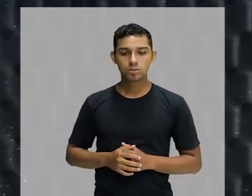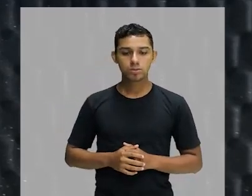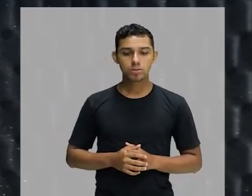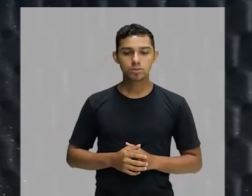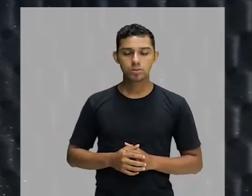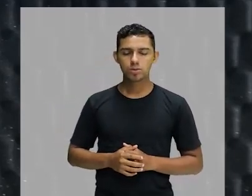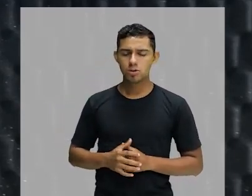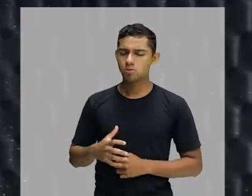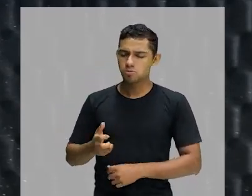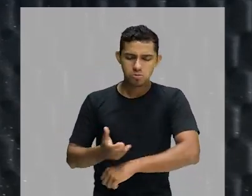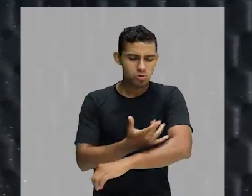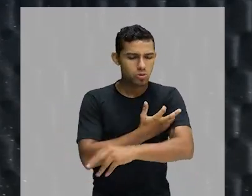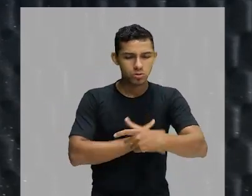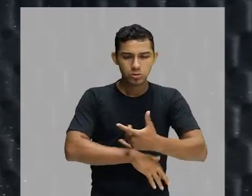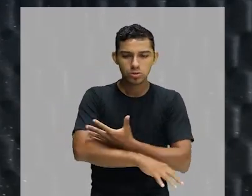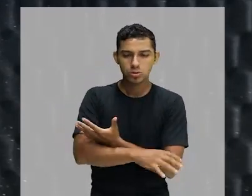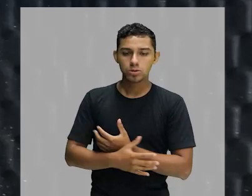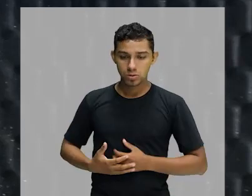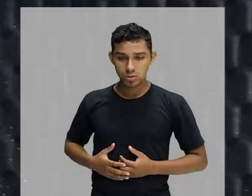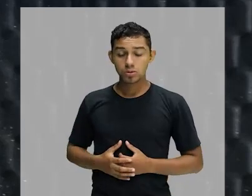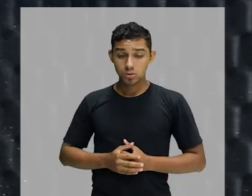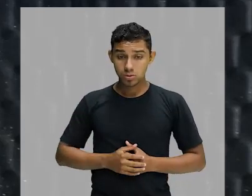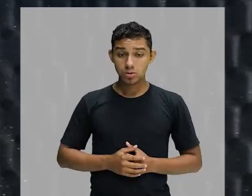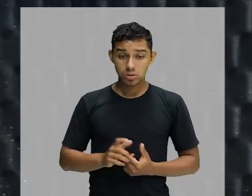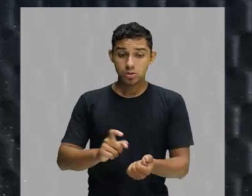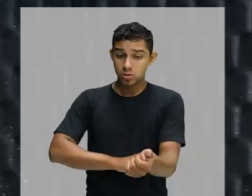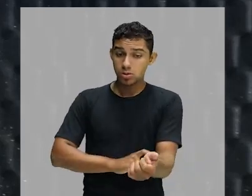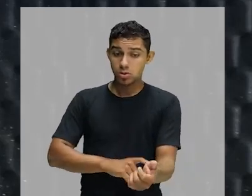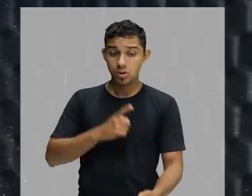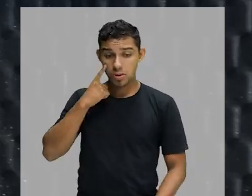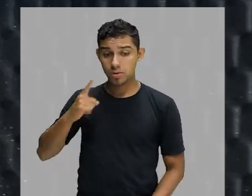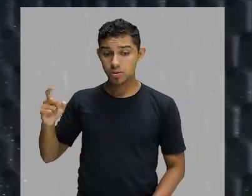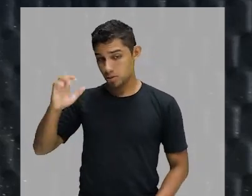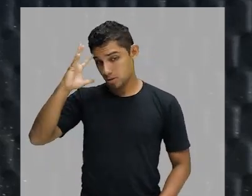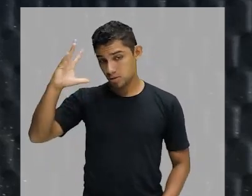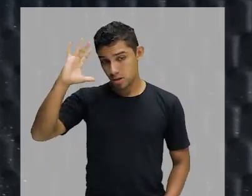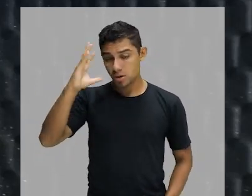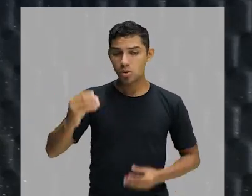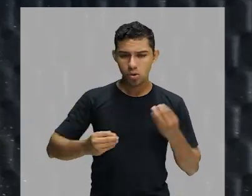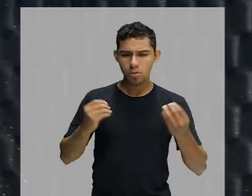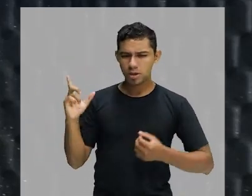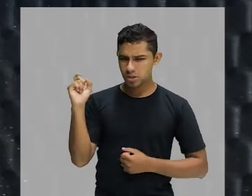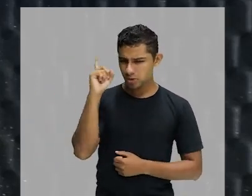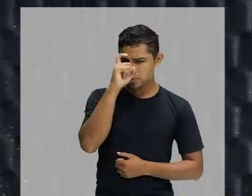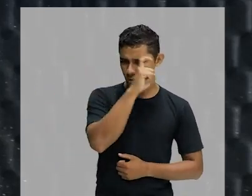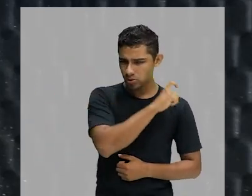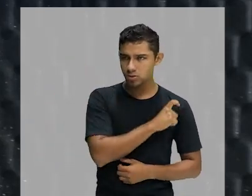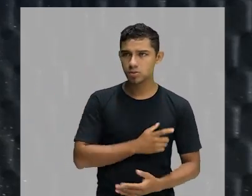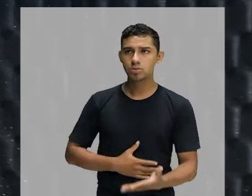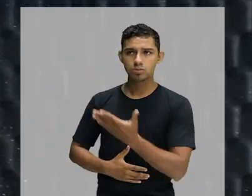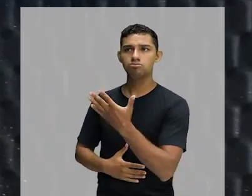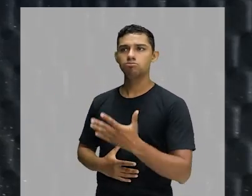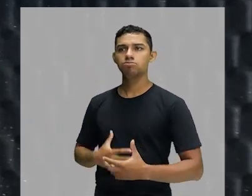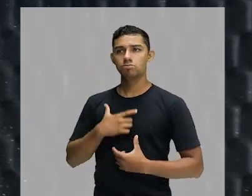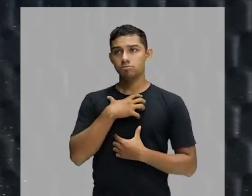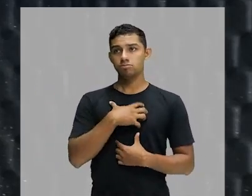emocionado. Peguei essa medalha na minha mão, fiquei nervoso. Imagino como é difícil um atleta receber uma medalha